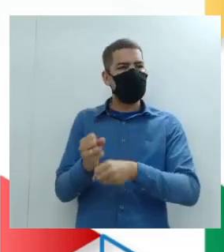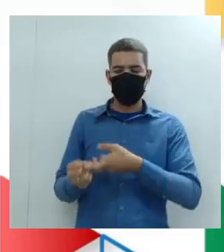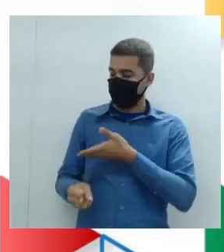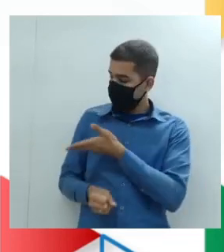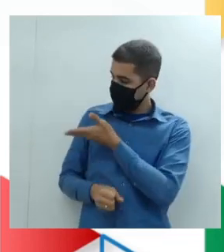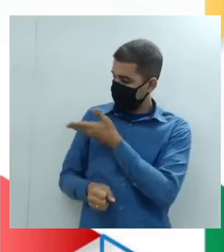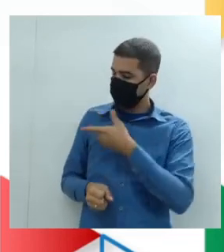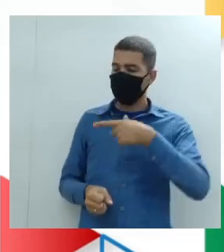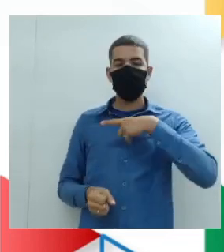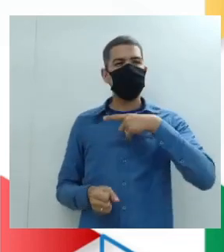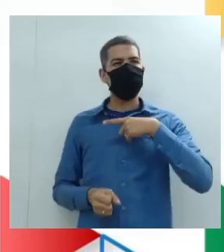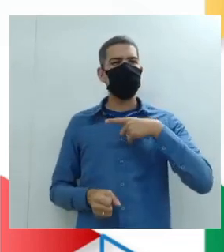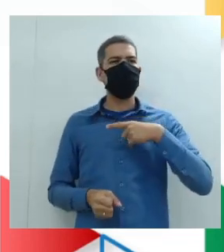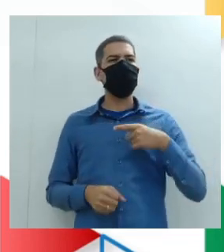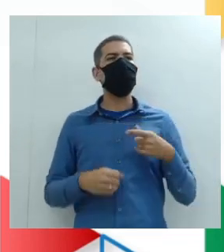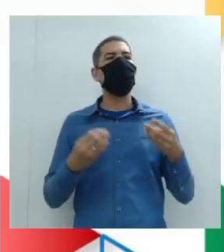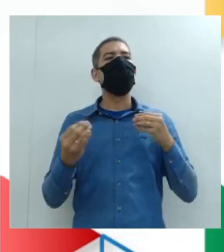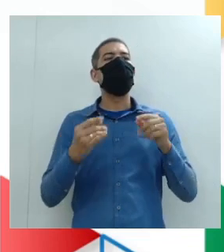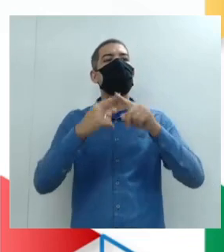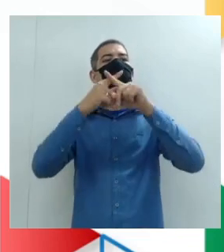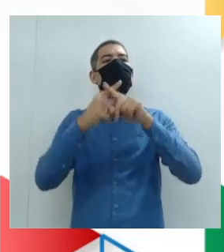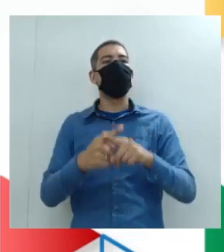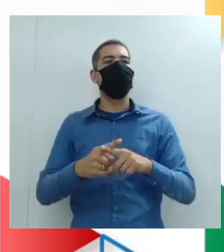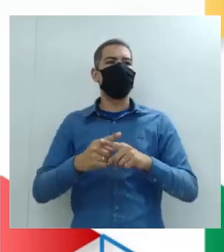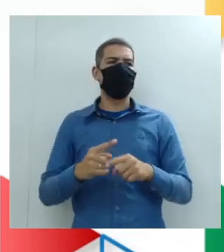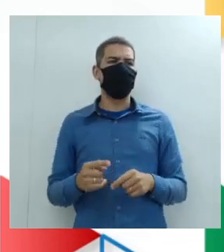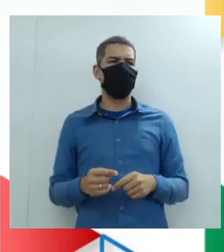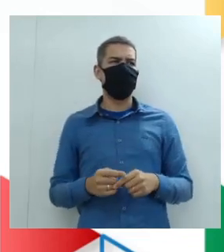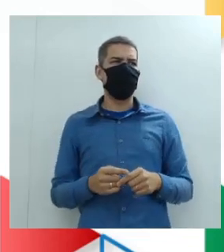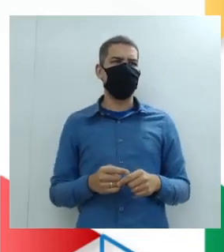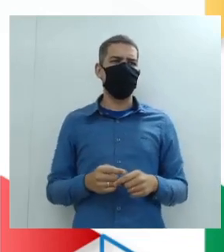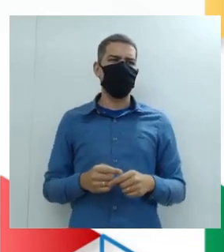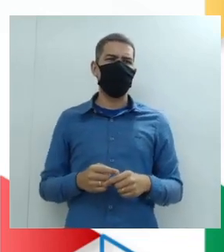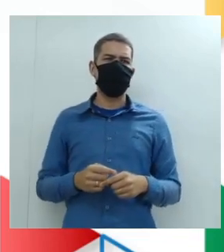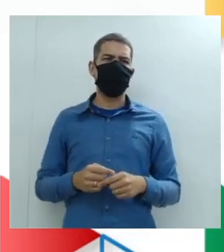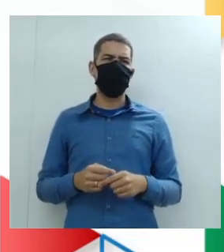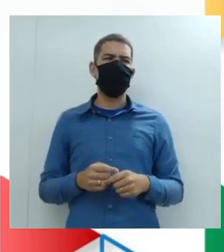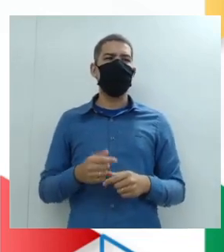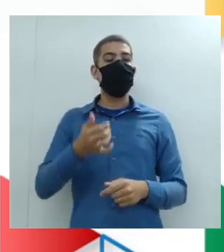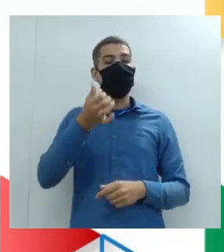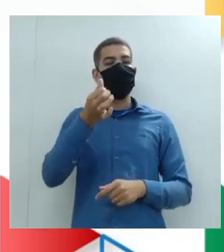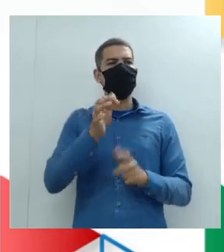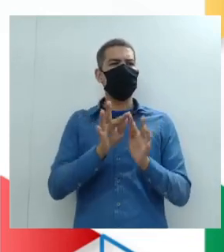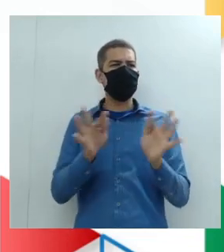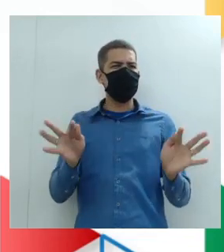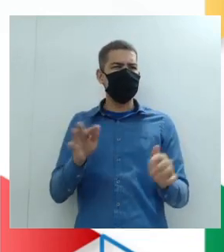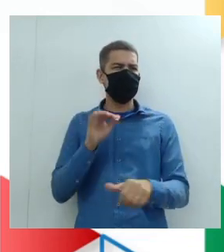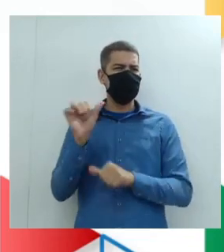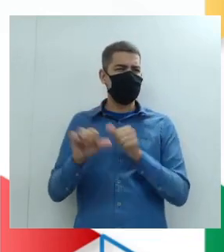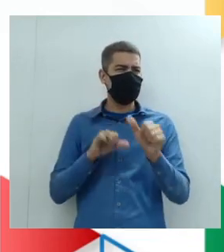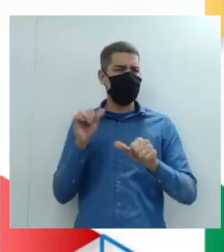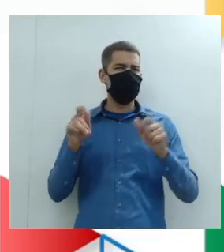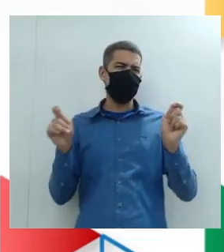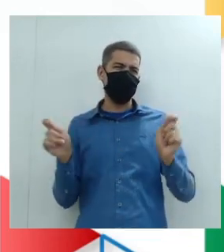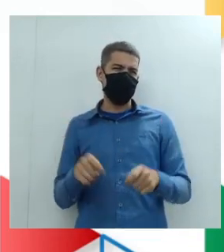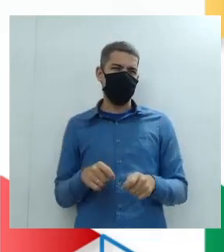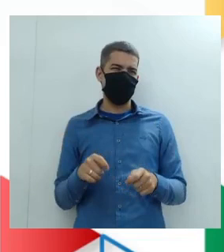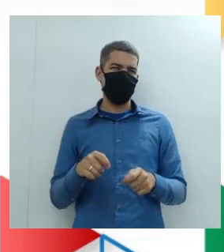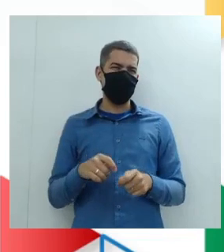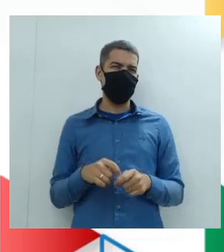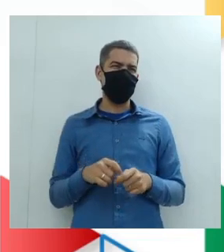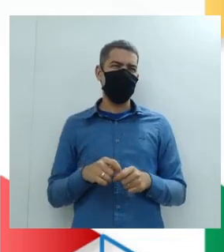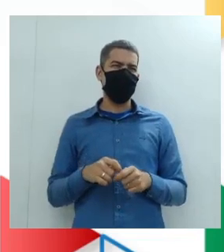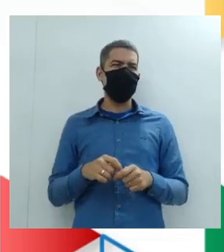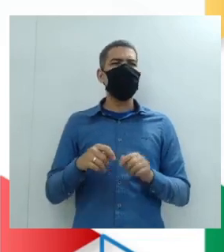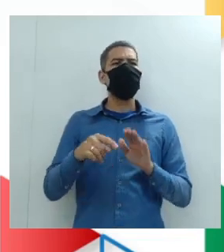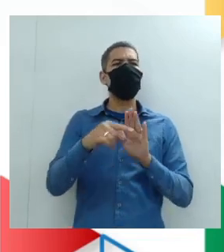1 quarto. Tá bom? Vamos multiplicar agora? 6. Posso simplificar? Né? 6 menos com